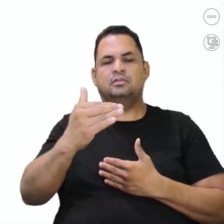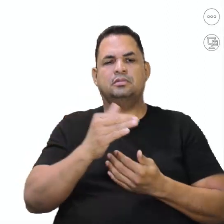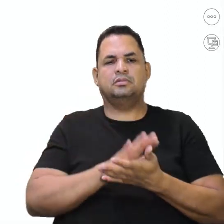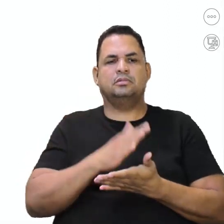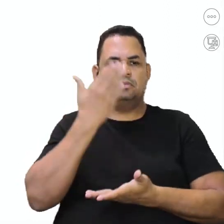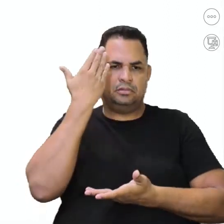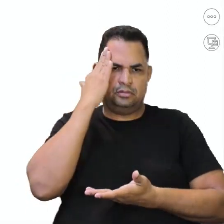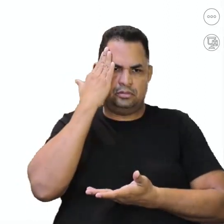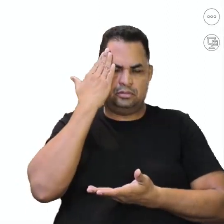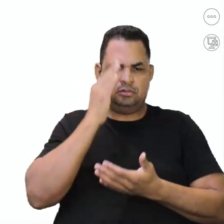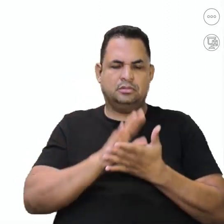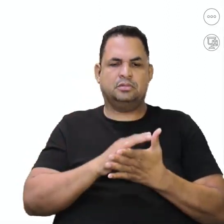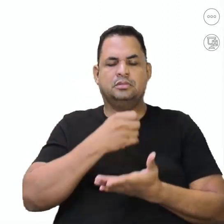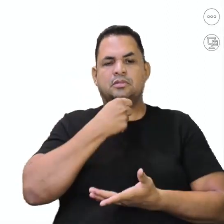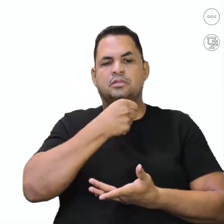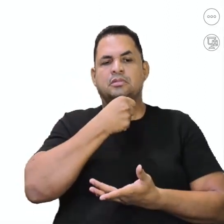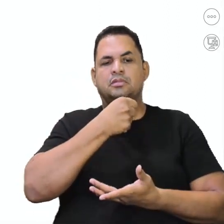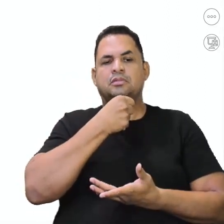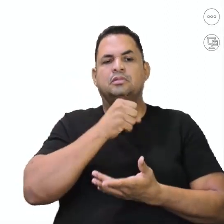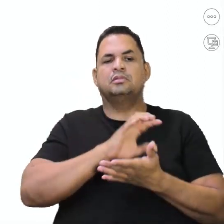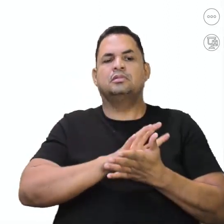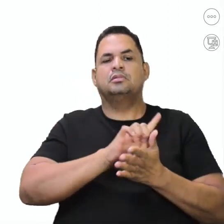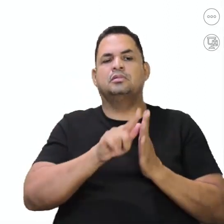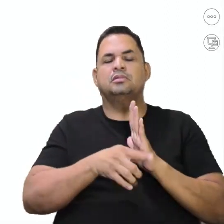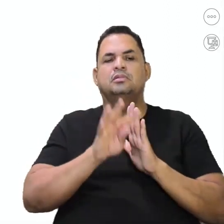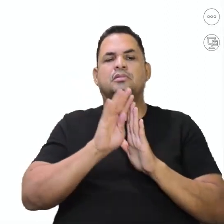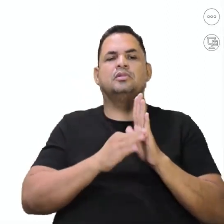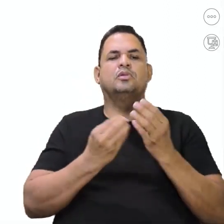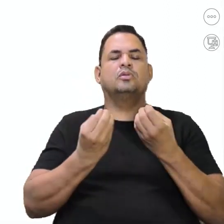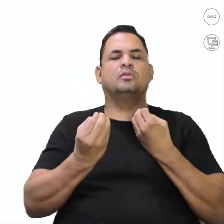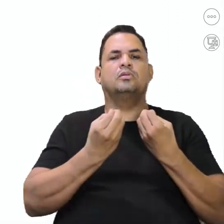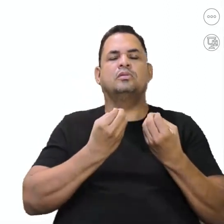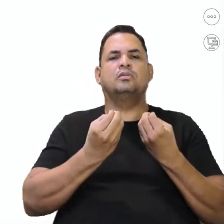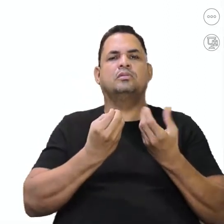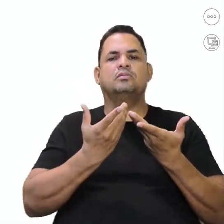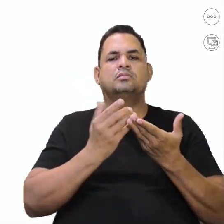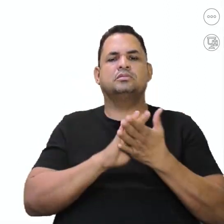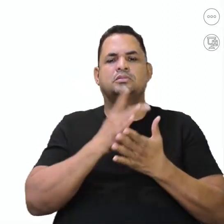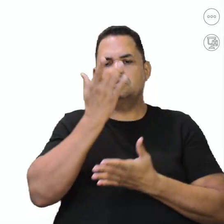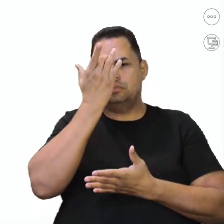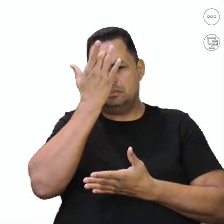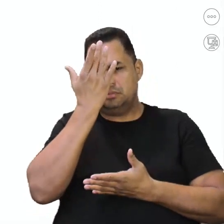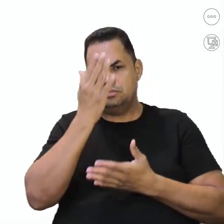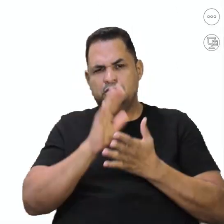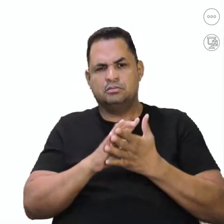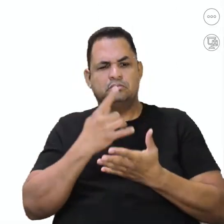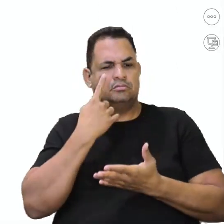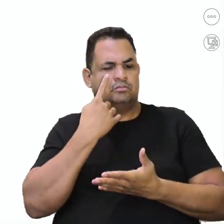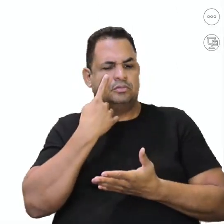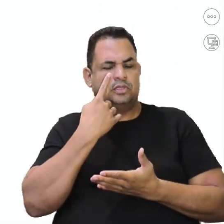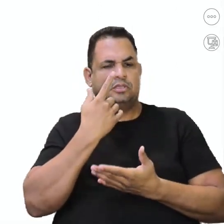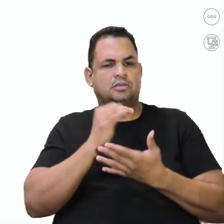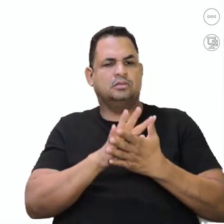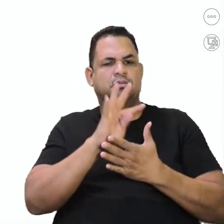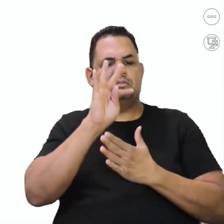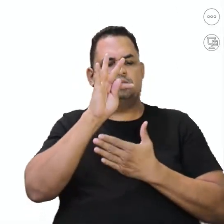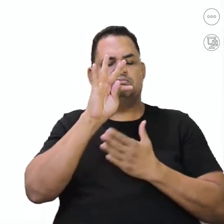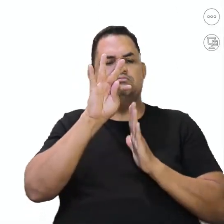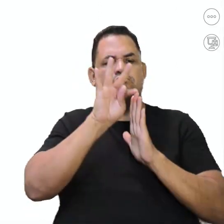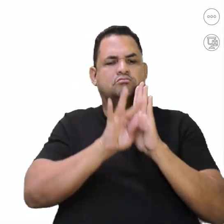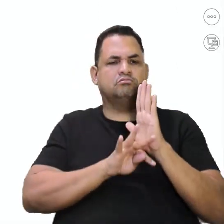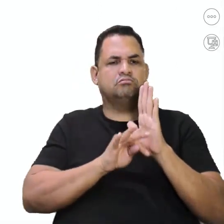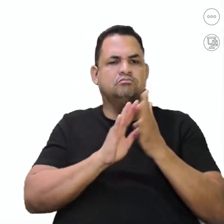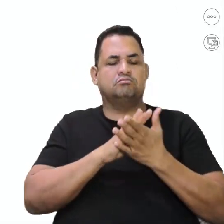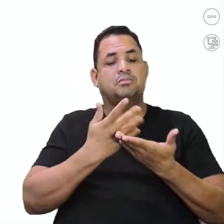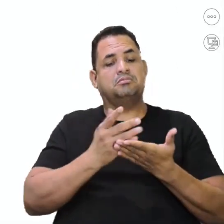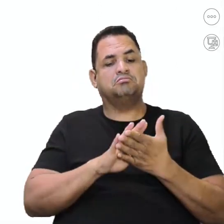Vamos entender sobre a entrevista, esse gênero textual. Como é que eu faço? Eu acho super fácil você olhar para um texto e já descobrir que